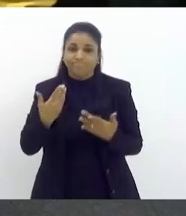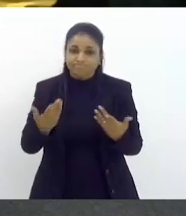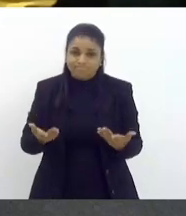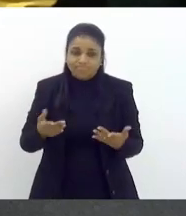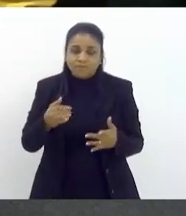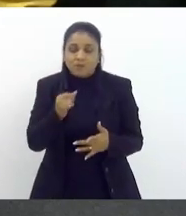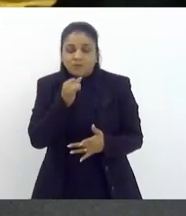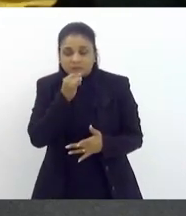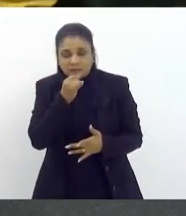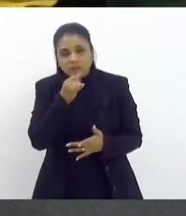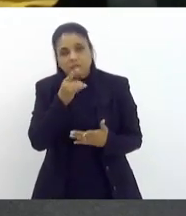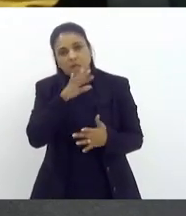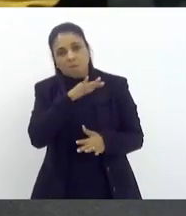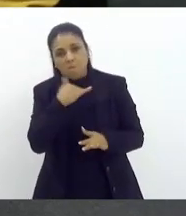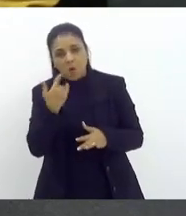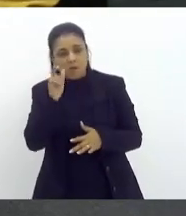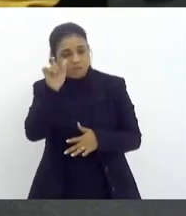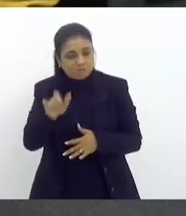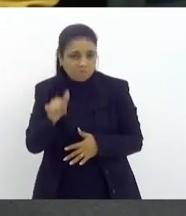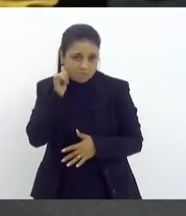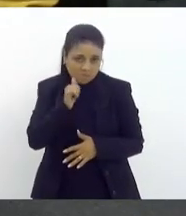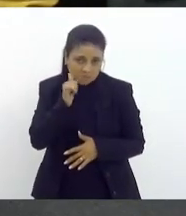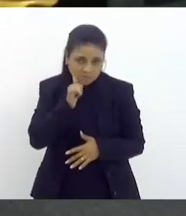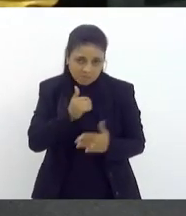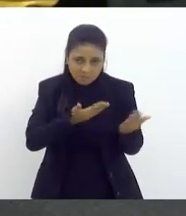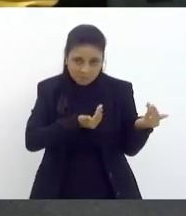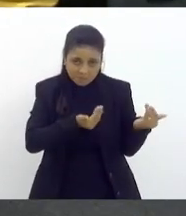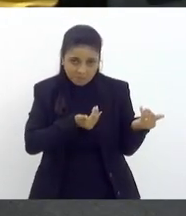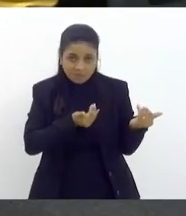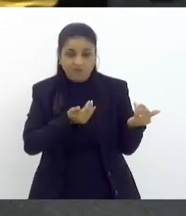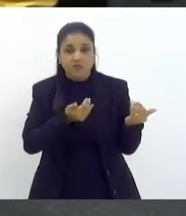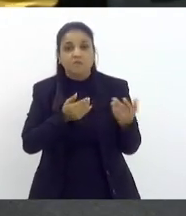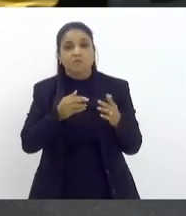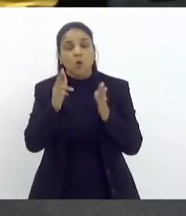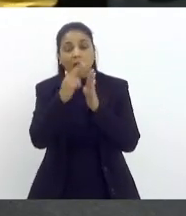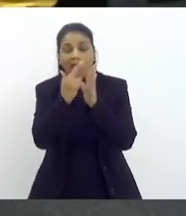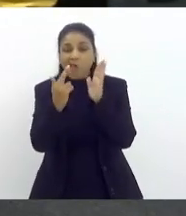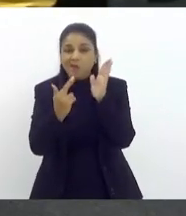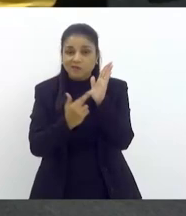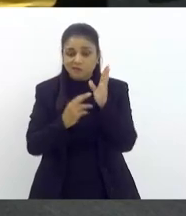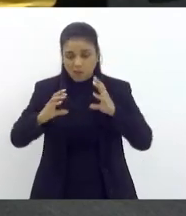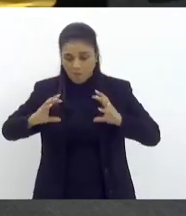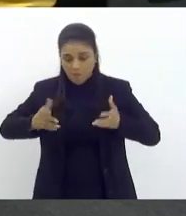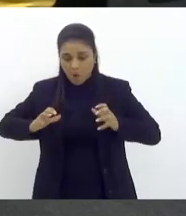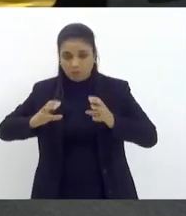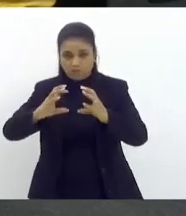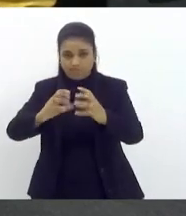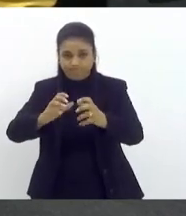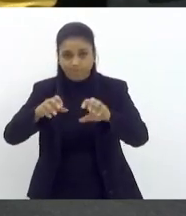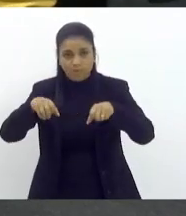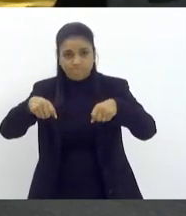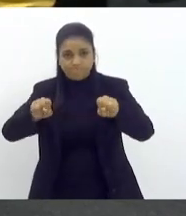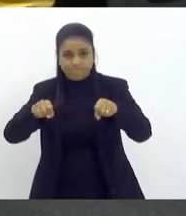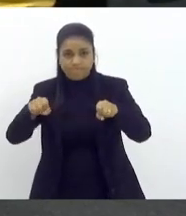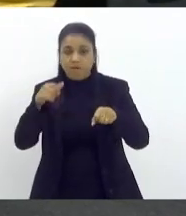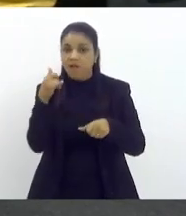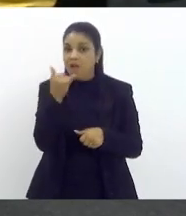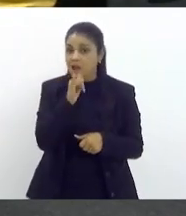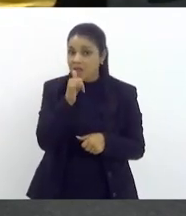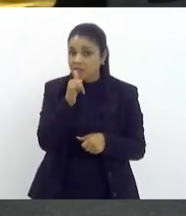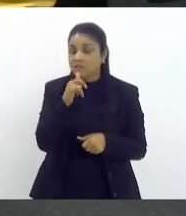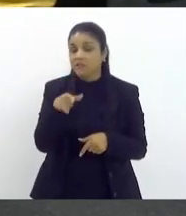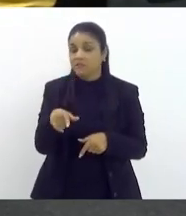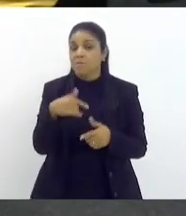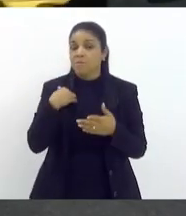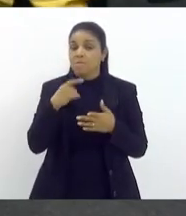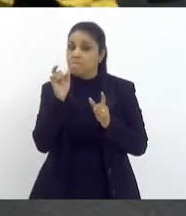regulamentação nas operações dessas motos elétricas que circula em municípios da Baixada Fluminense é difícil palavras do